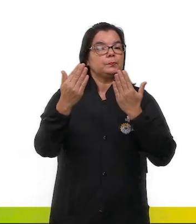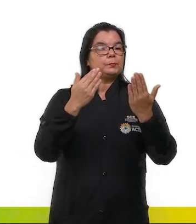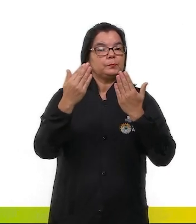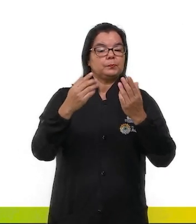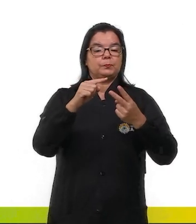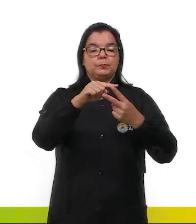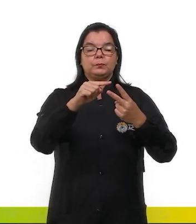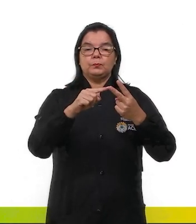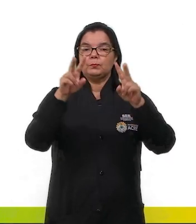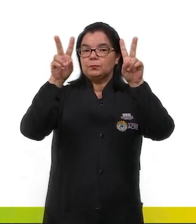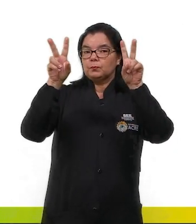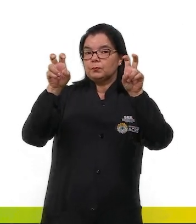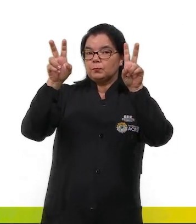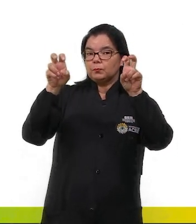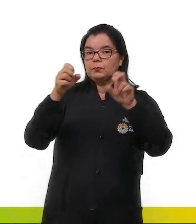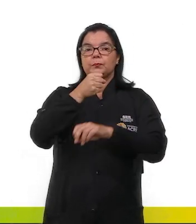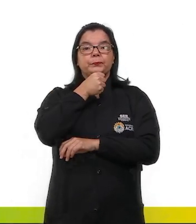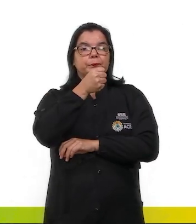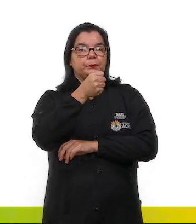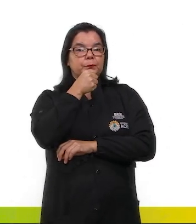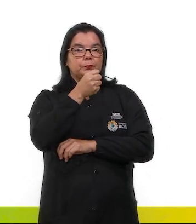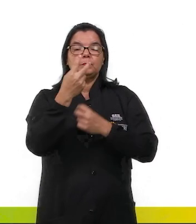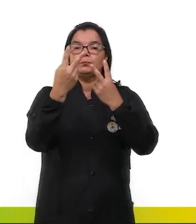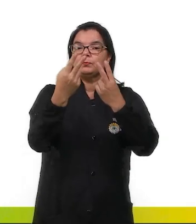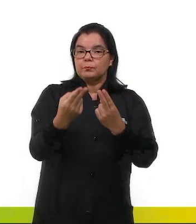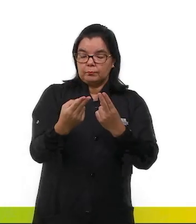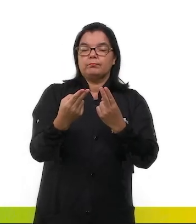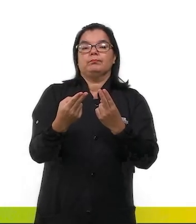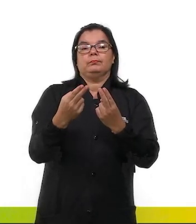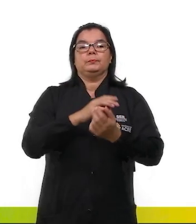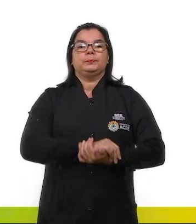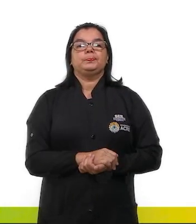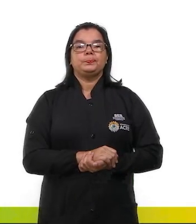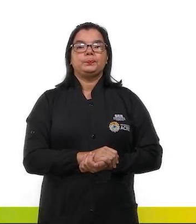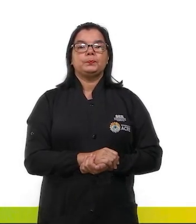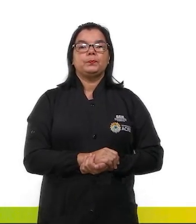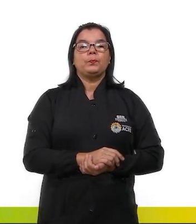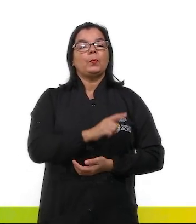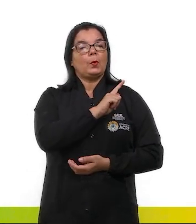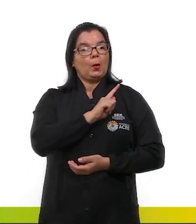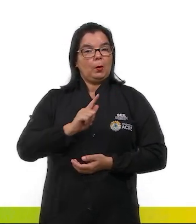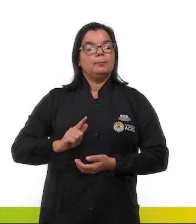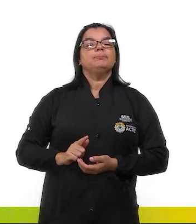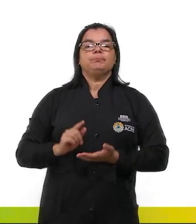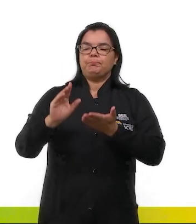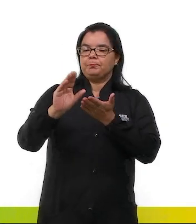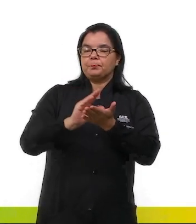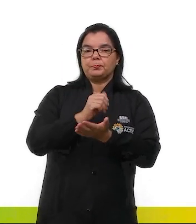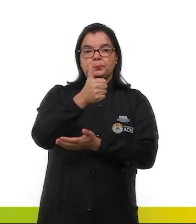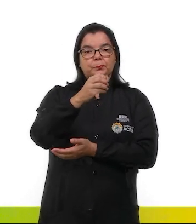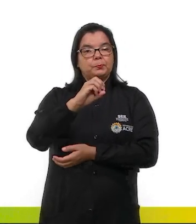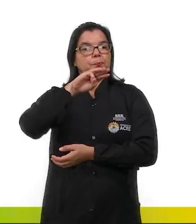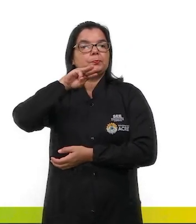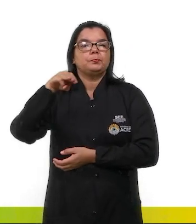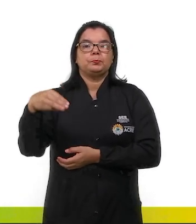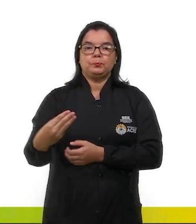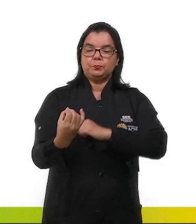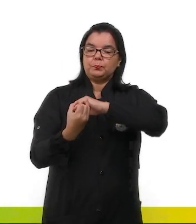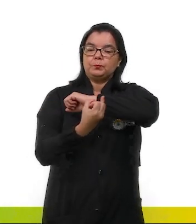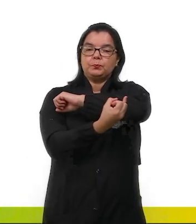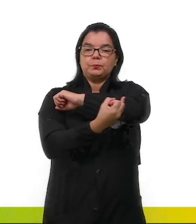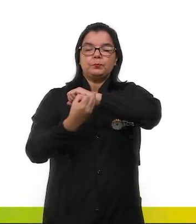agora dois títulos de uma reportagem sobre um mesmo fato. Governo investe 10 milhões